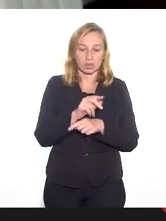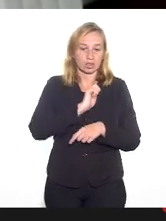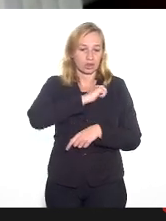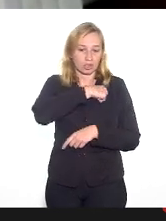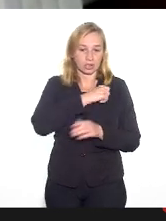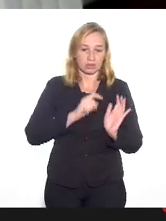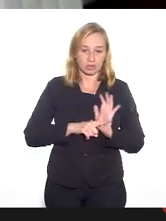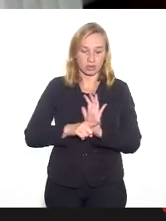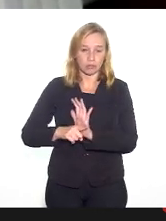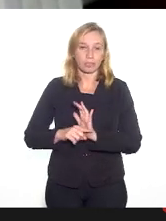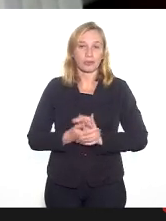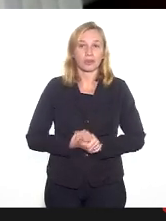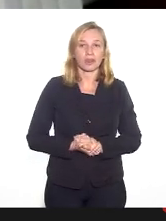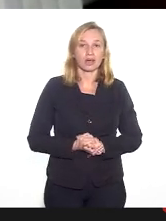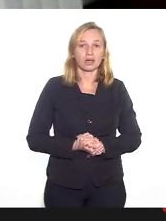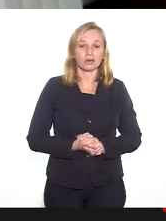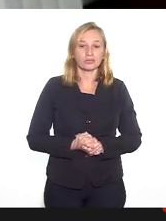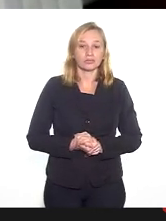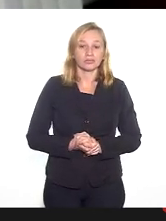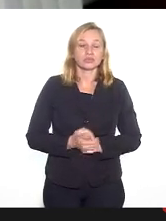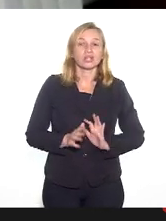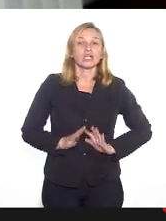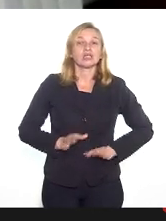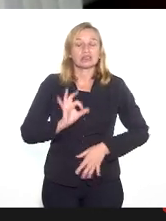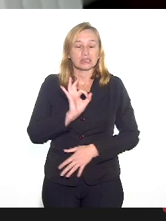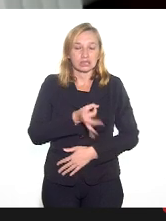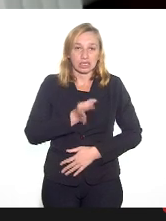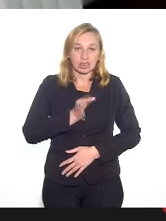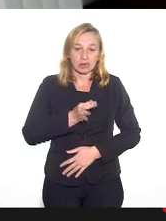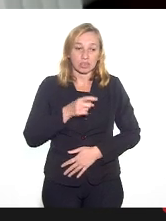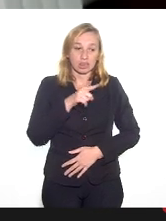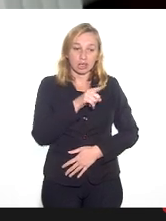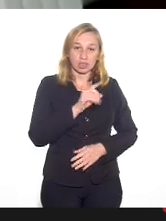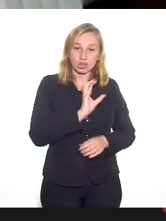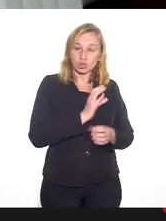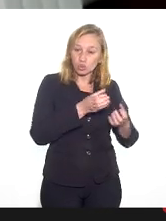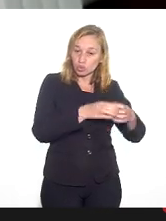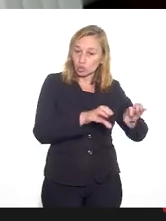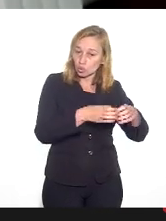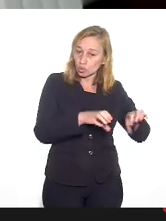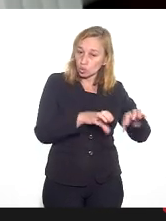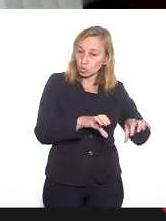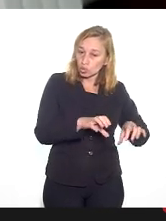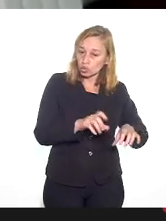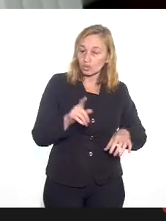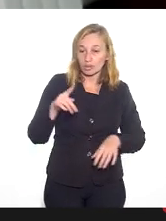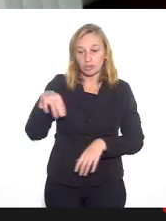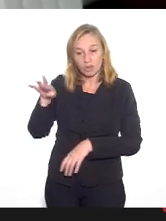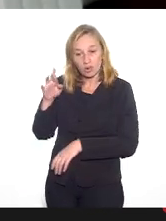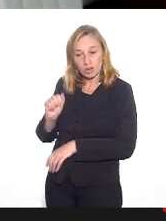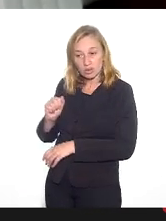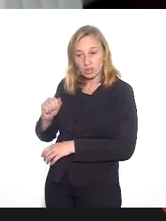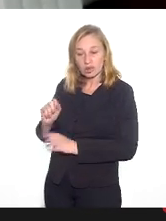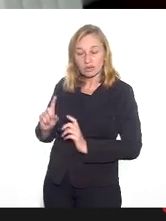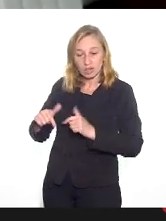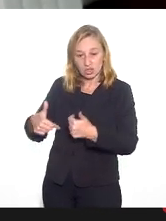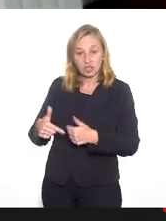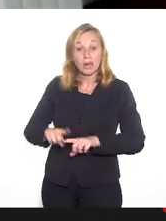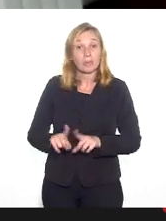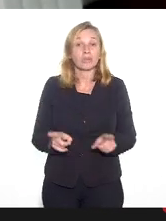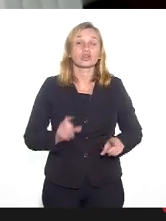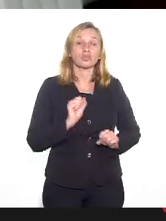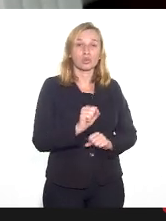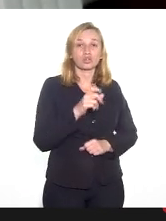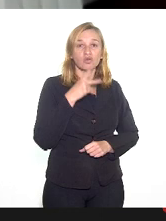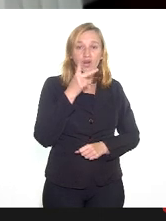Recuperação Fiscal. Portanto, provavelmente, esses concursos ainda vão ser submetidos à Procuradoria, mas o que eu posso